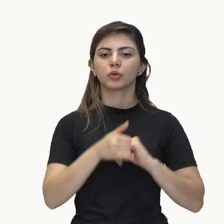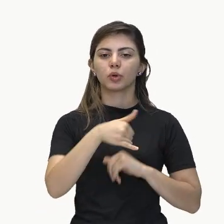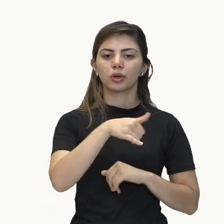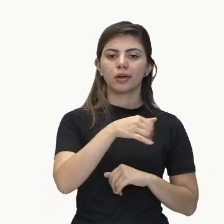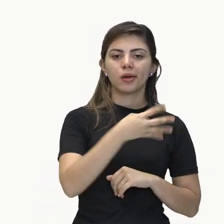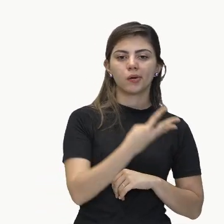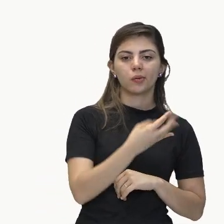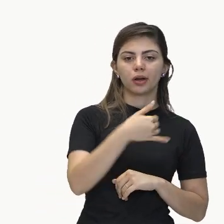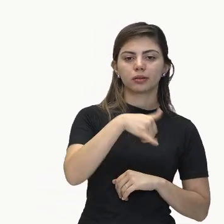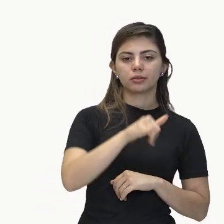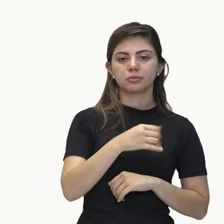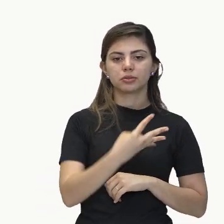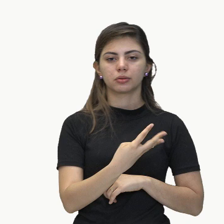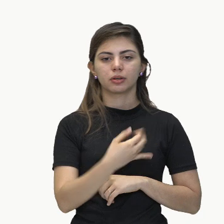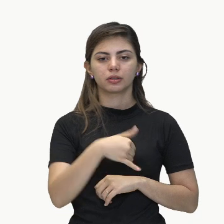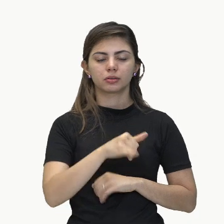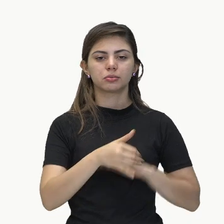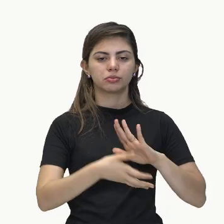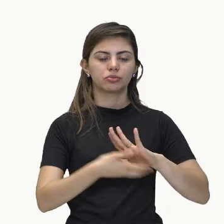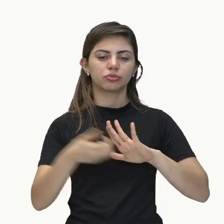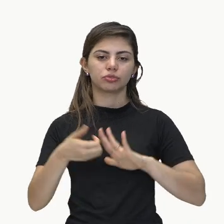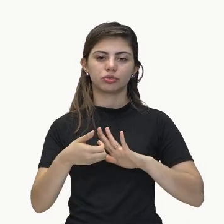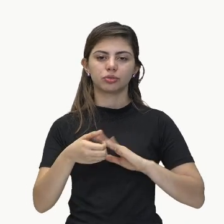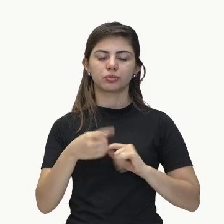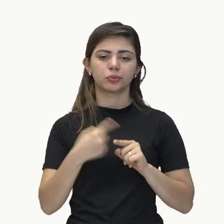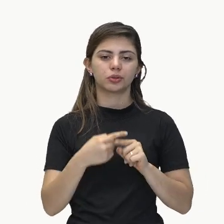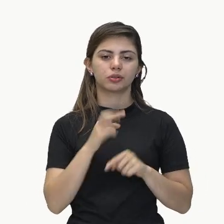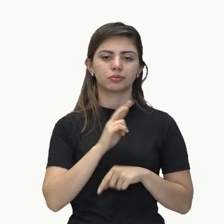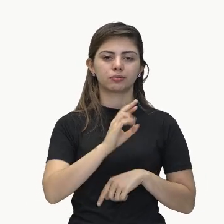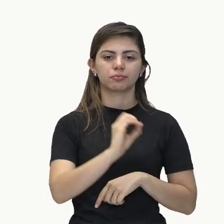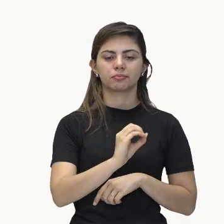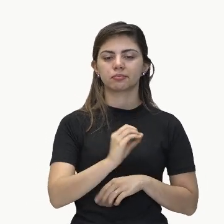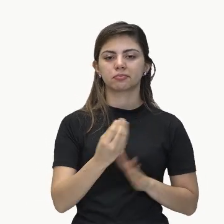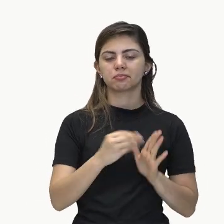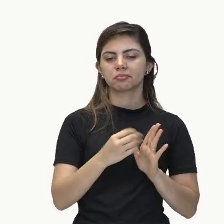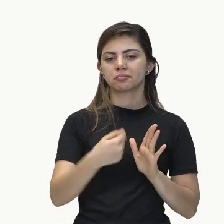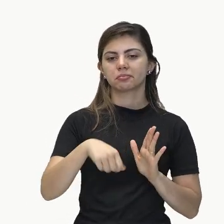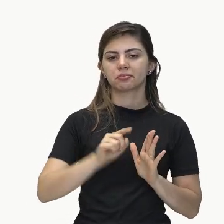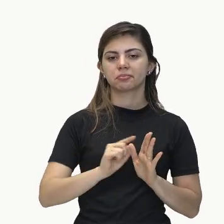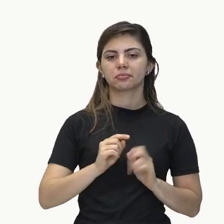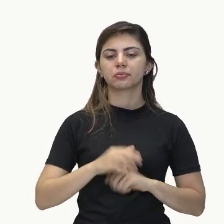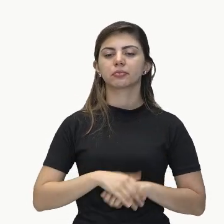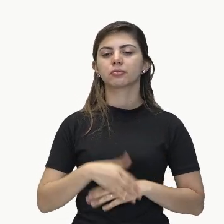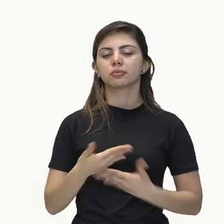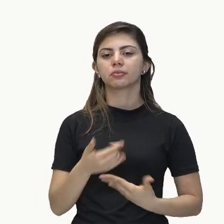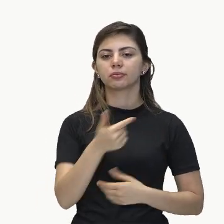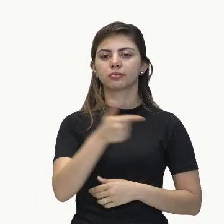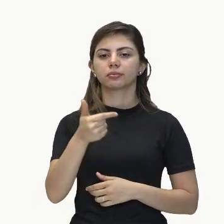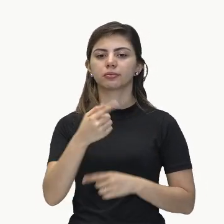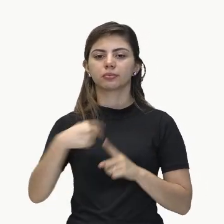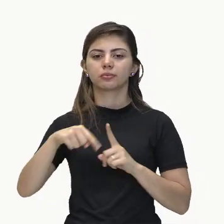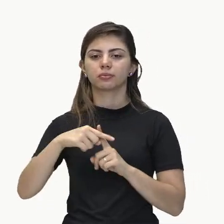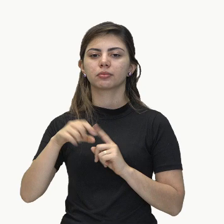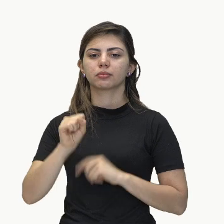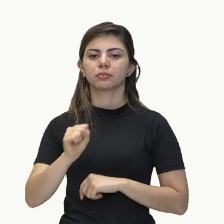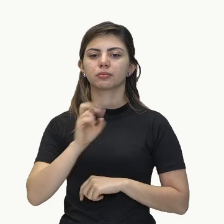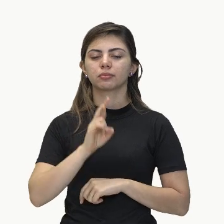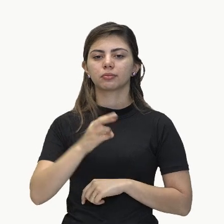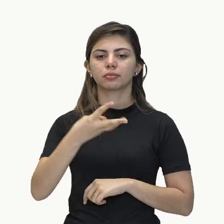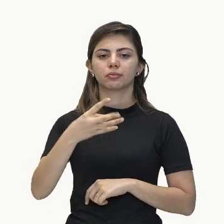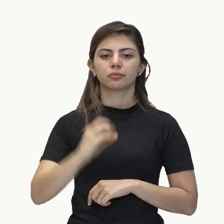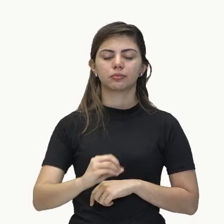mais 4y dá 0, não precisa aparecer. E aí, 22 mais 8 é igual a